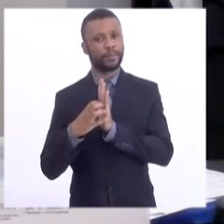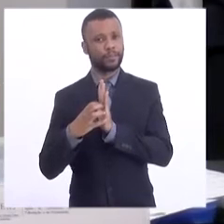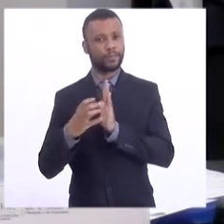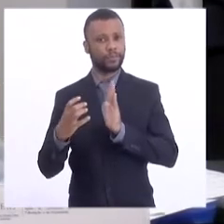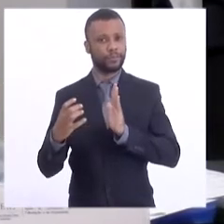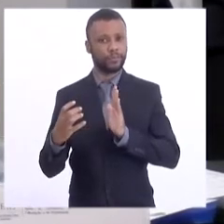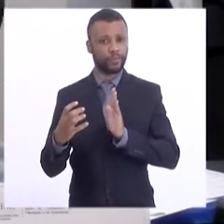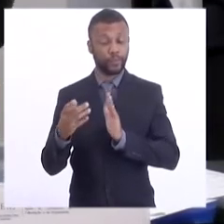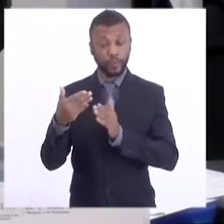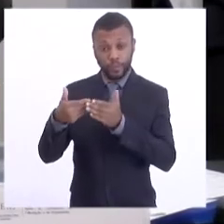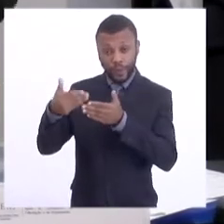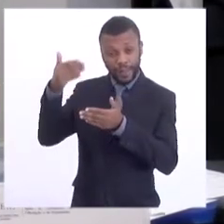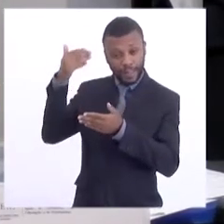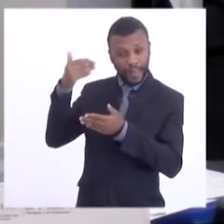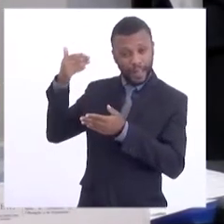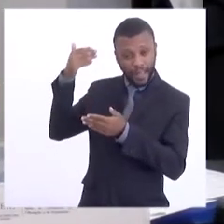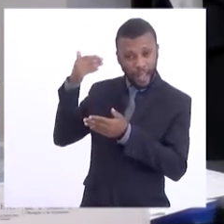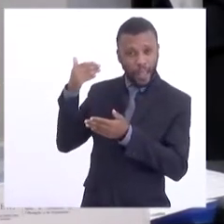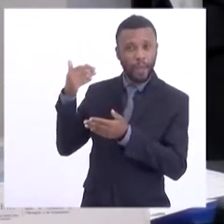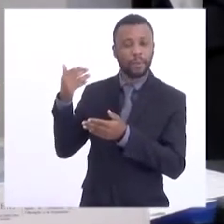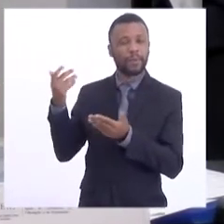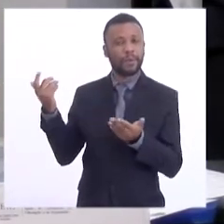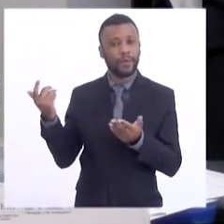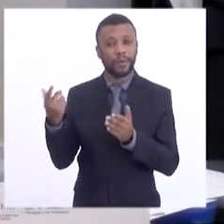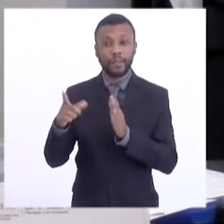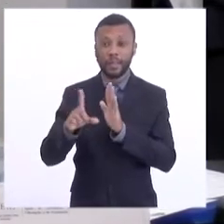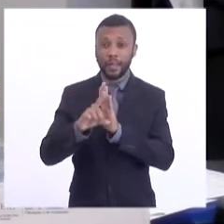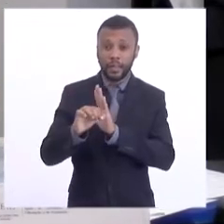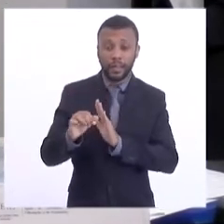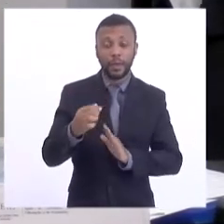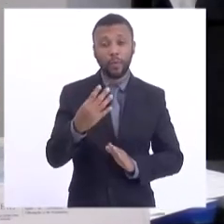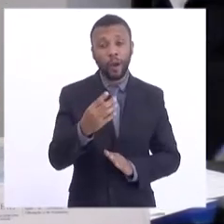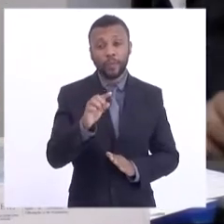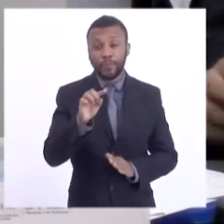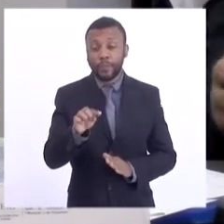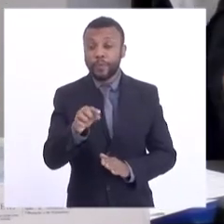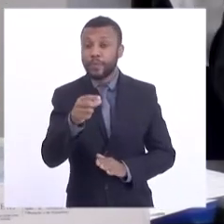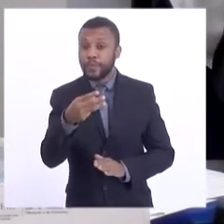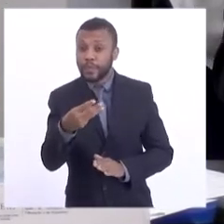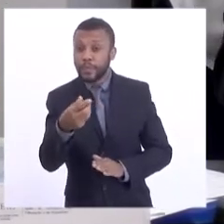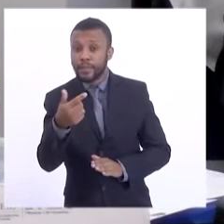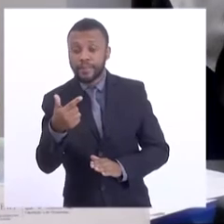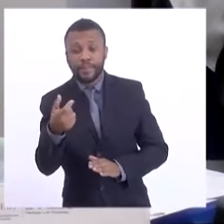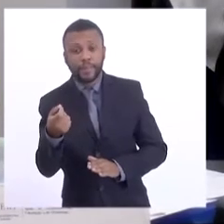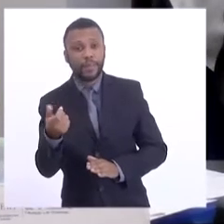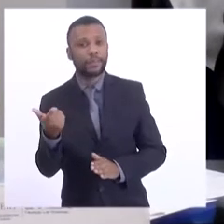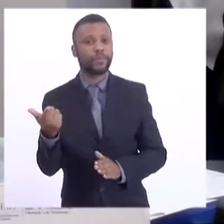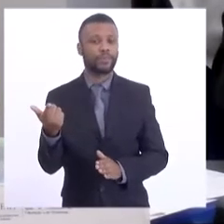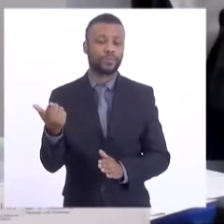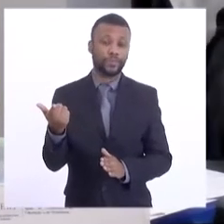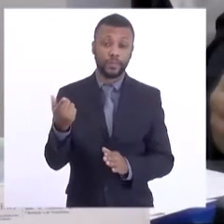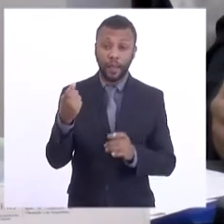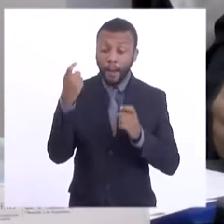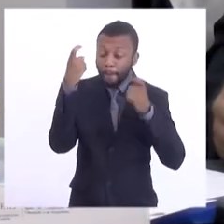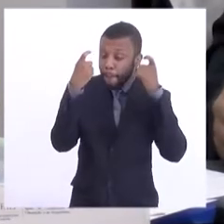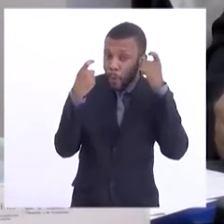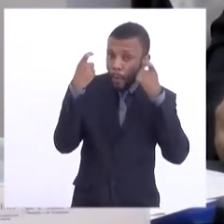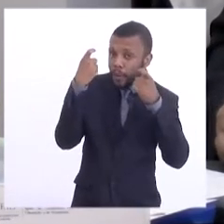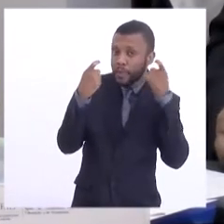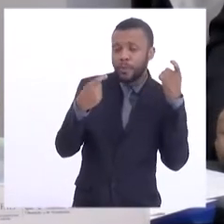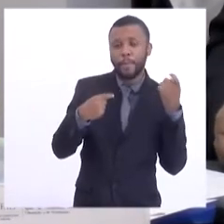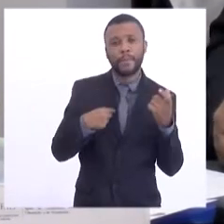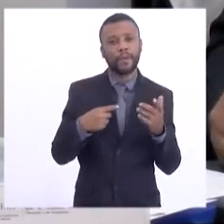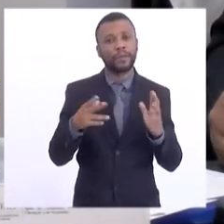é isso na época da 287 da 4320 e essa é uma preocupação minha